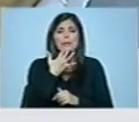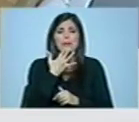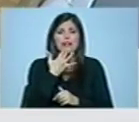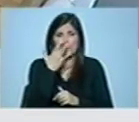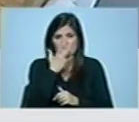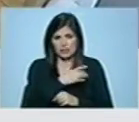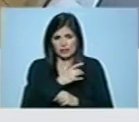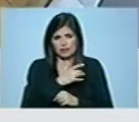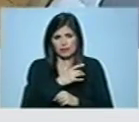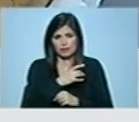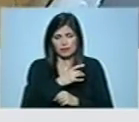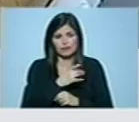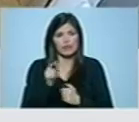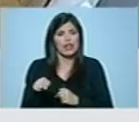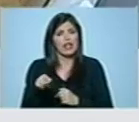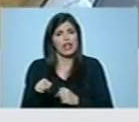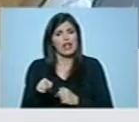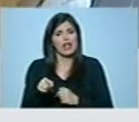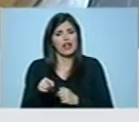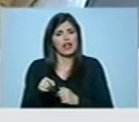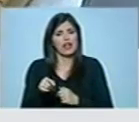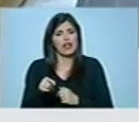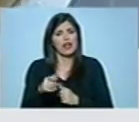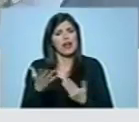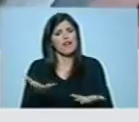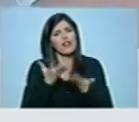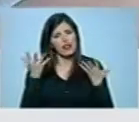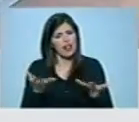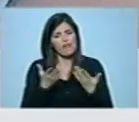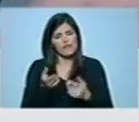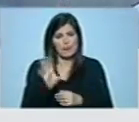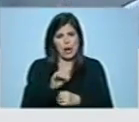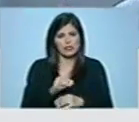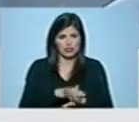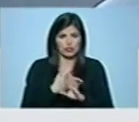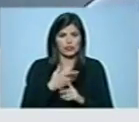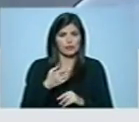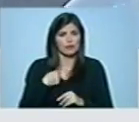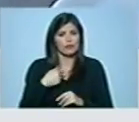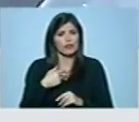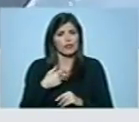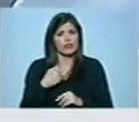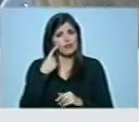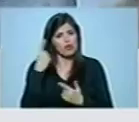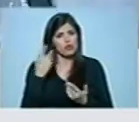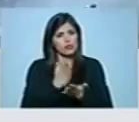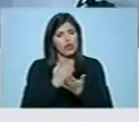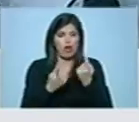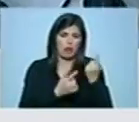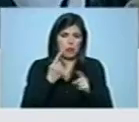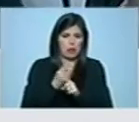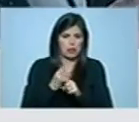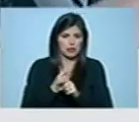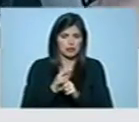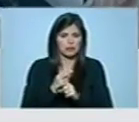pronto. Que é menos agressiva para os corpos. Eu vou só dar uma demonstração, mais sim, ou menos. Claro.